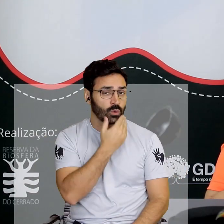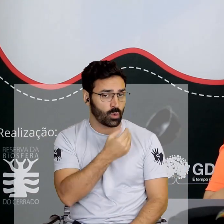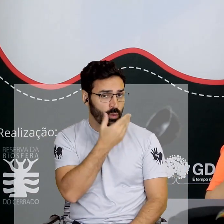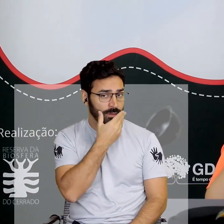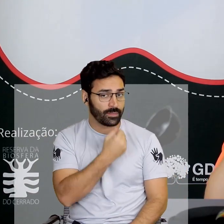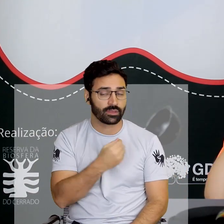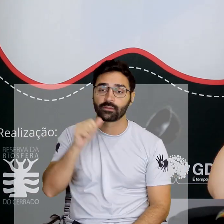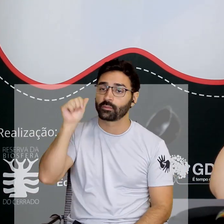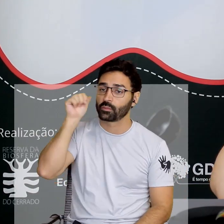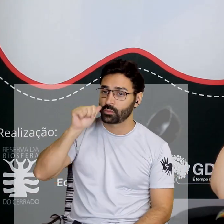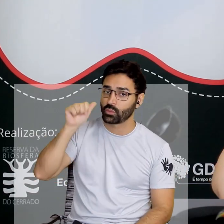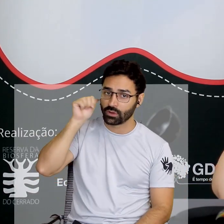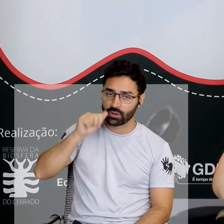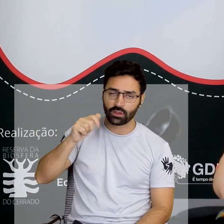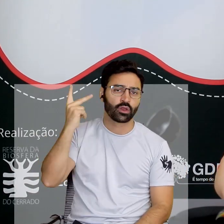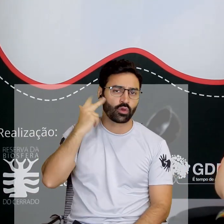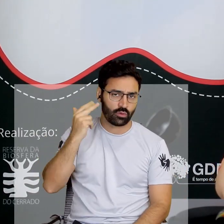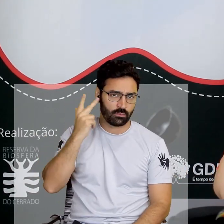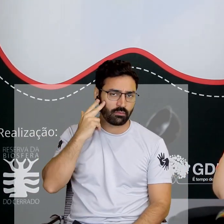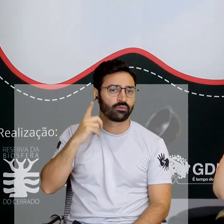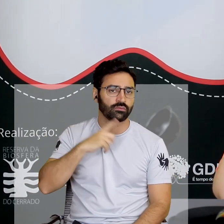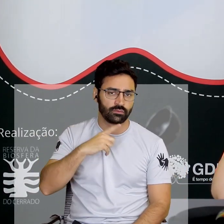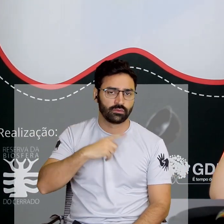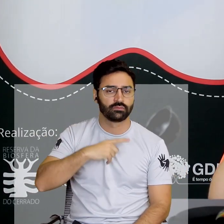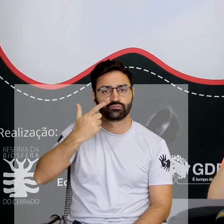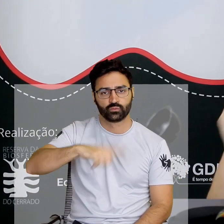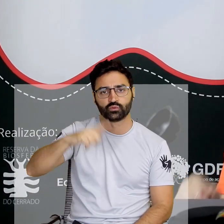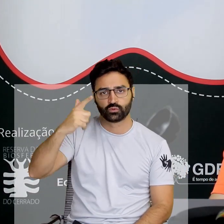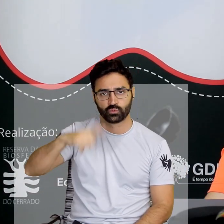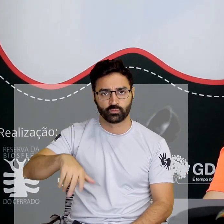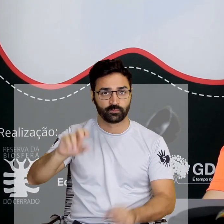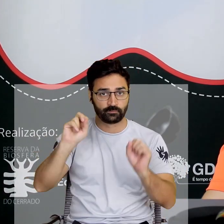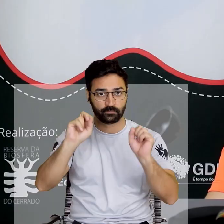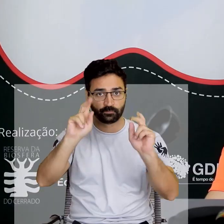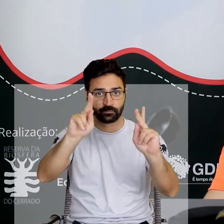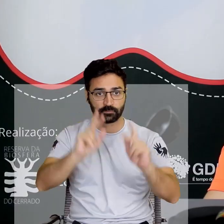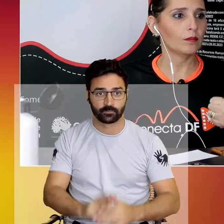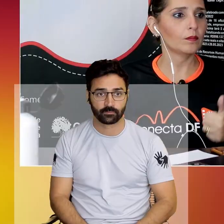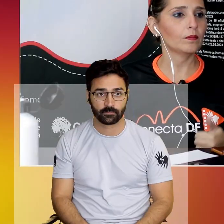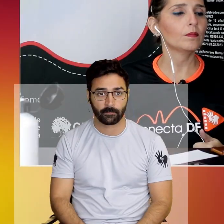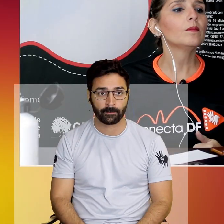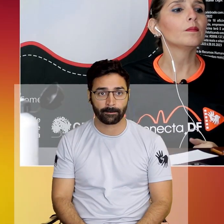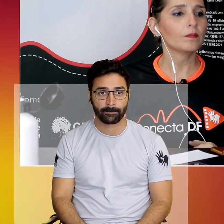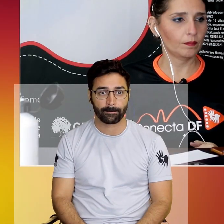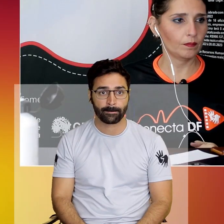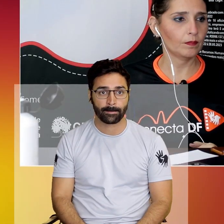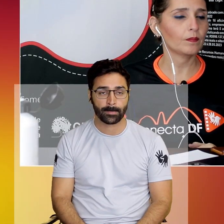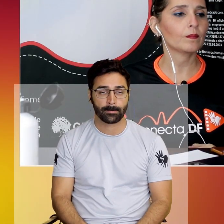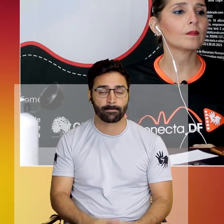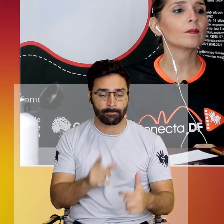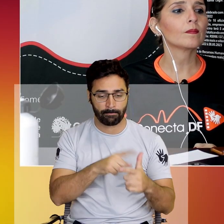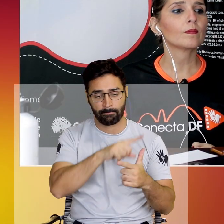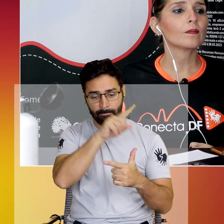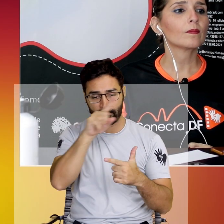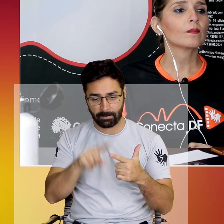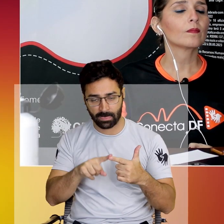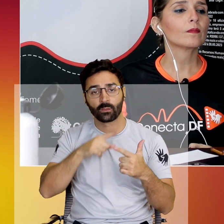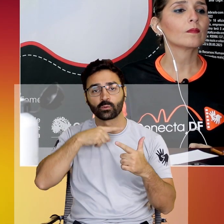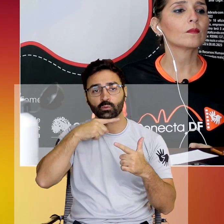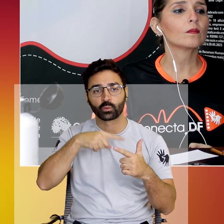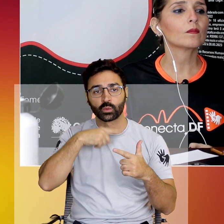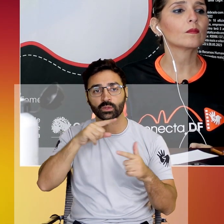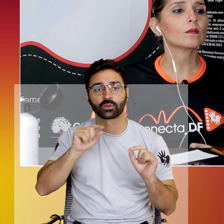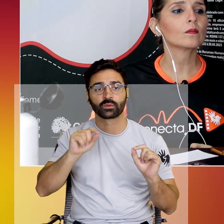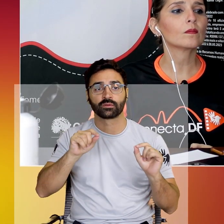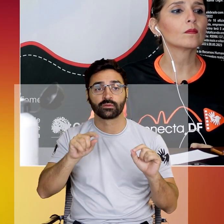a repetição normalmente. Ok? Ok. A outra dúvida seria também